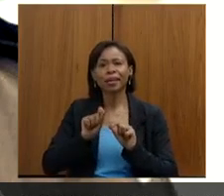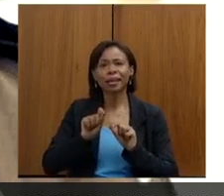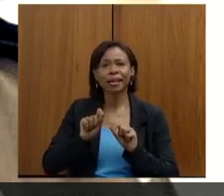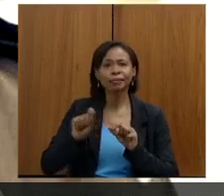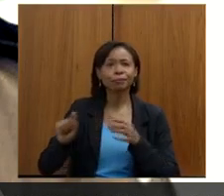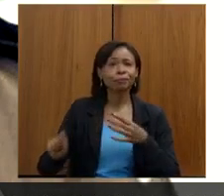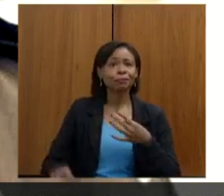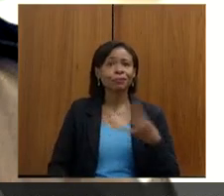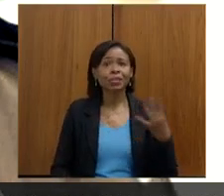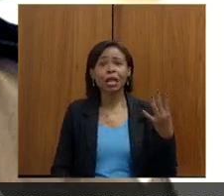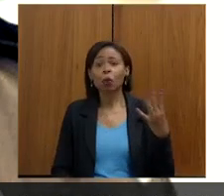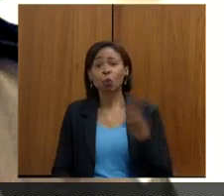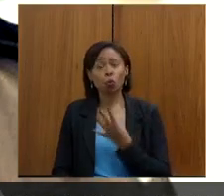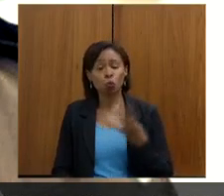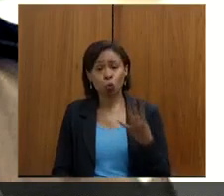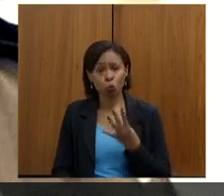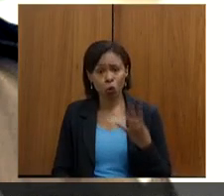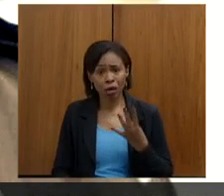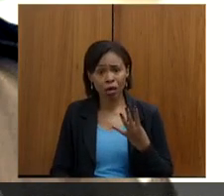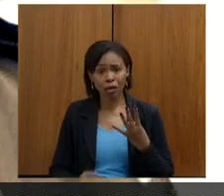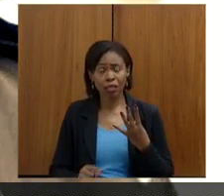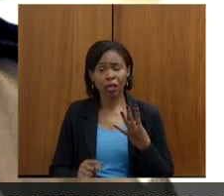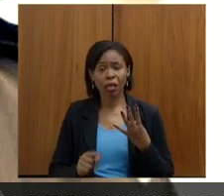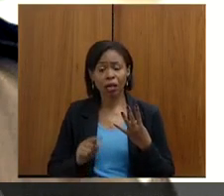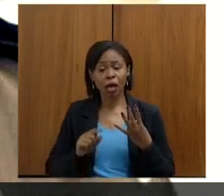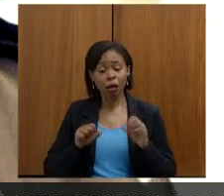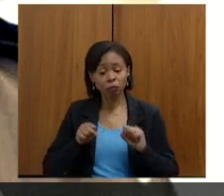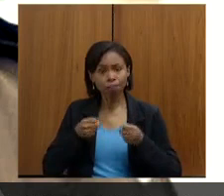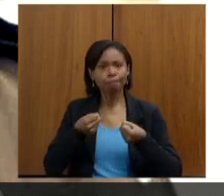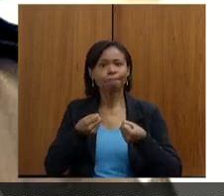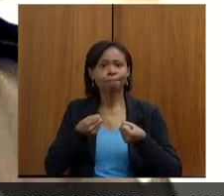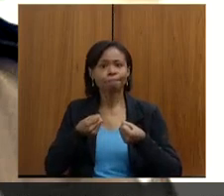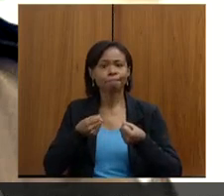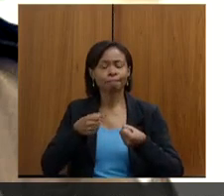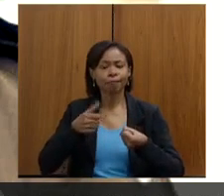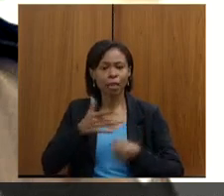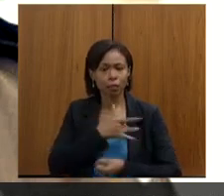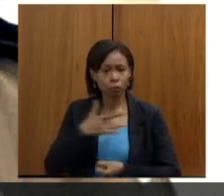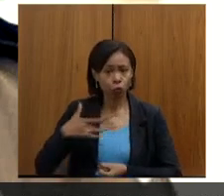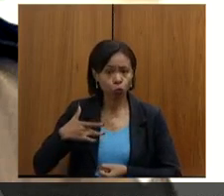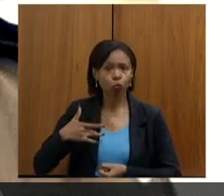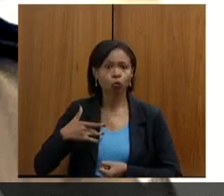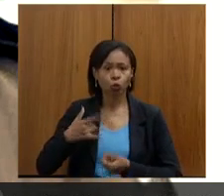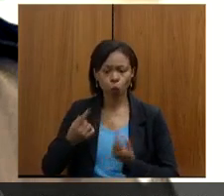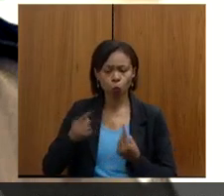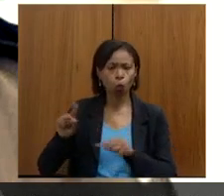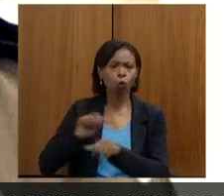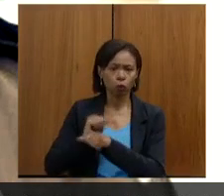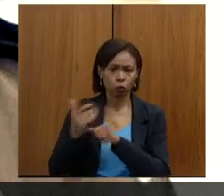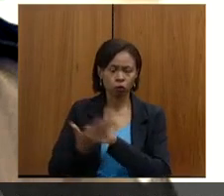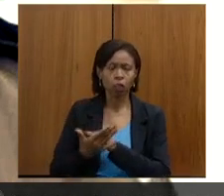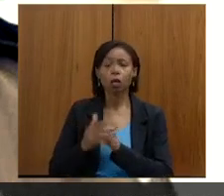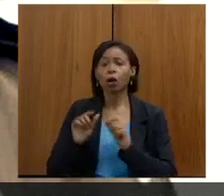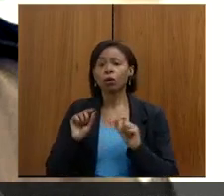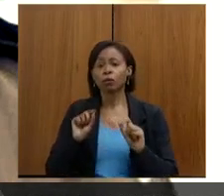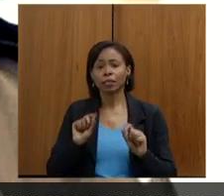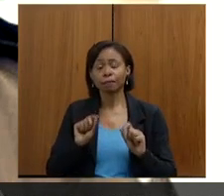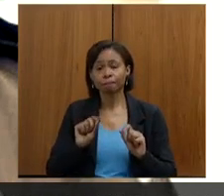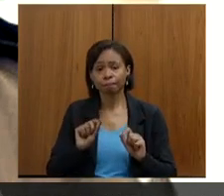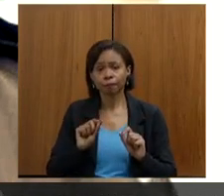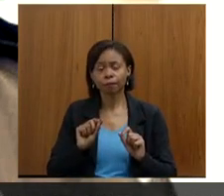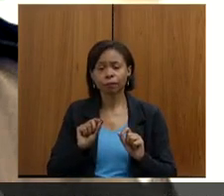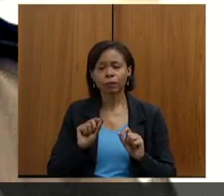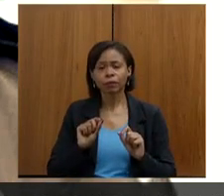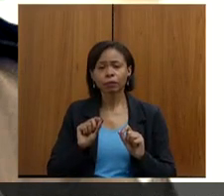quarta leva da questão da e a saúde enfrentamento à convite é a questão é